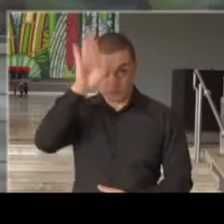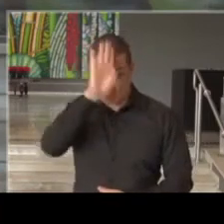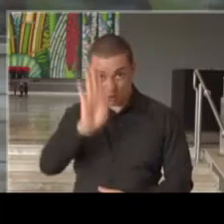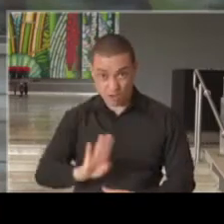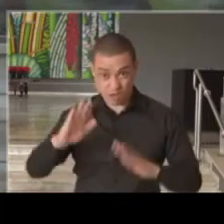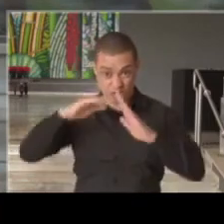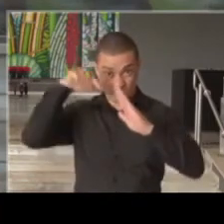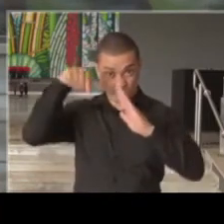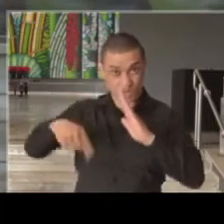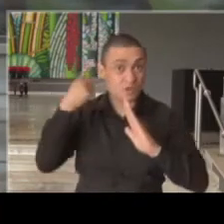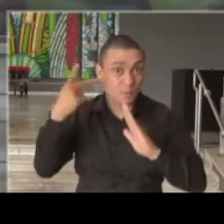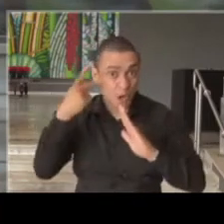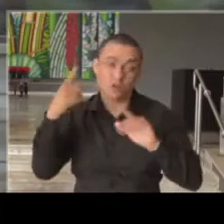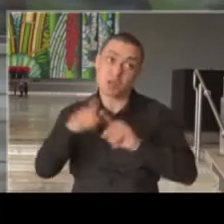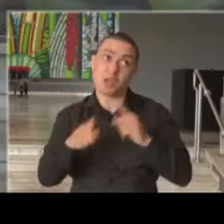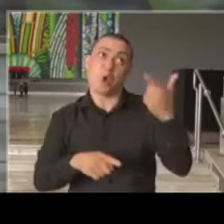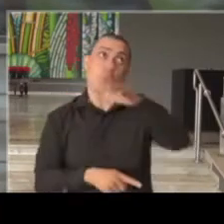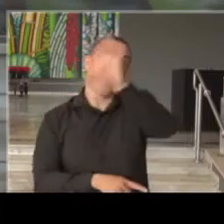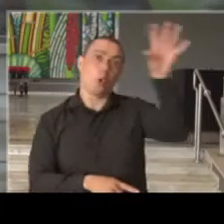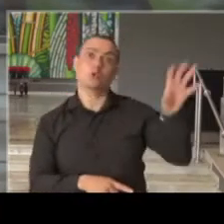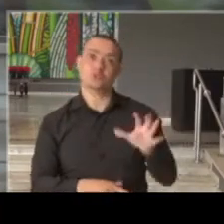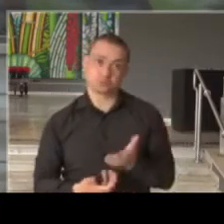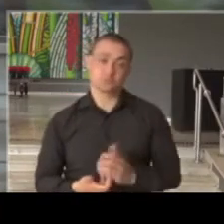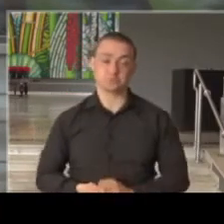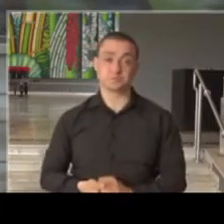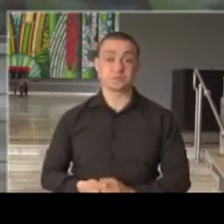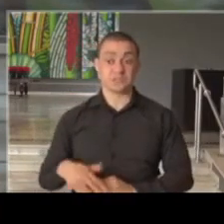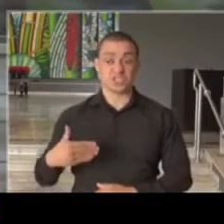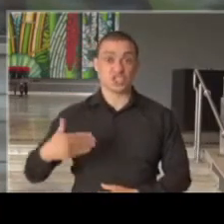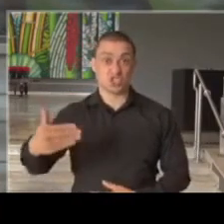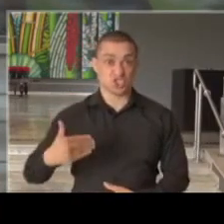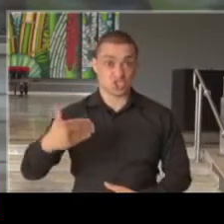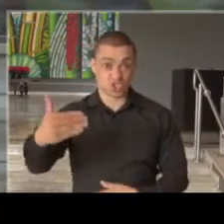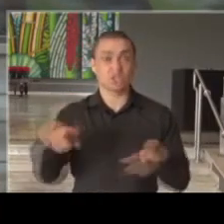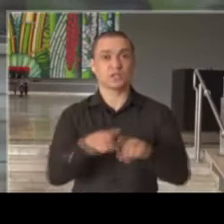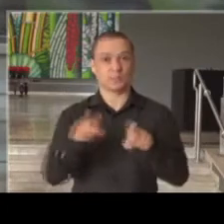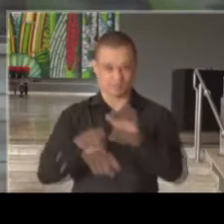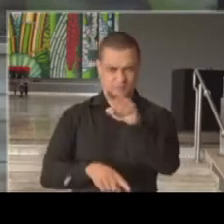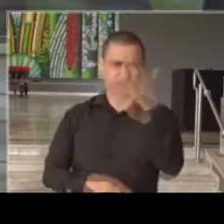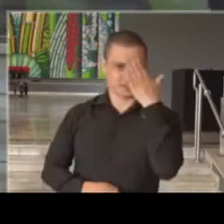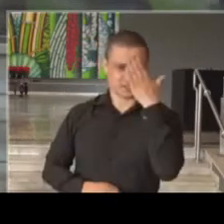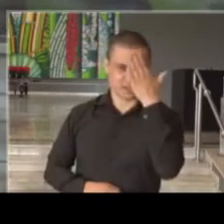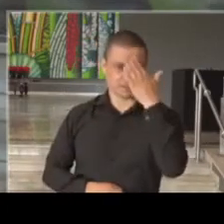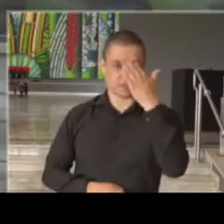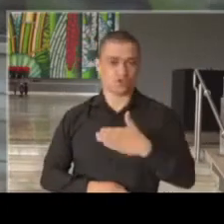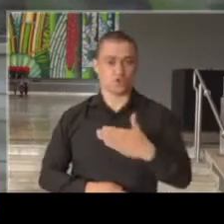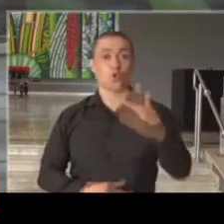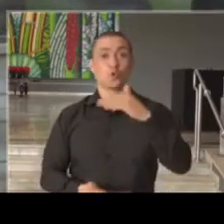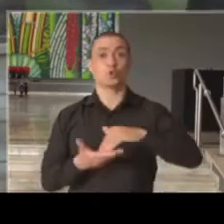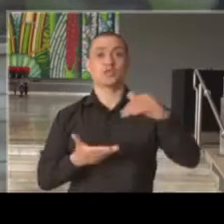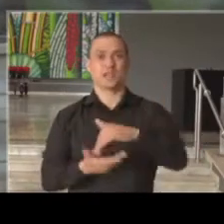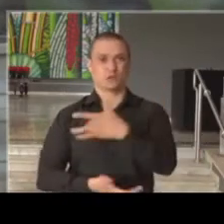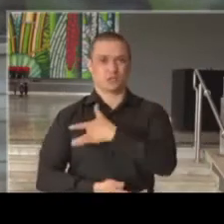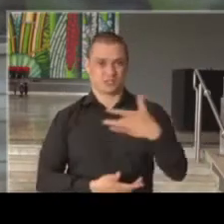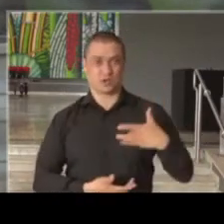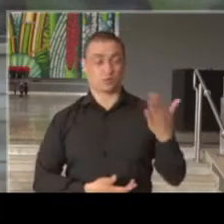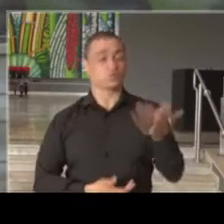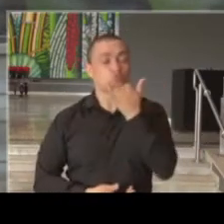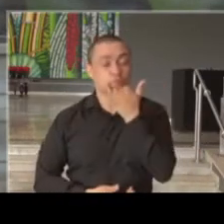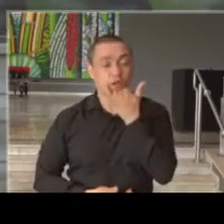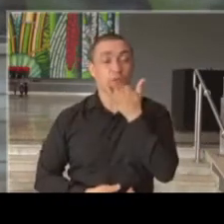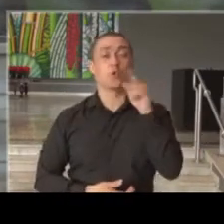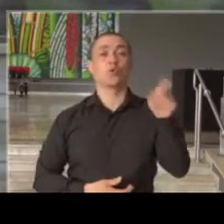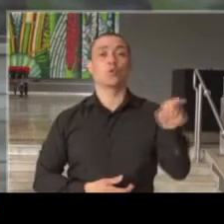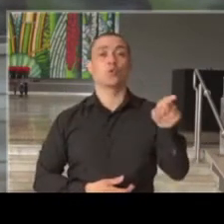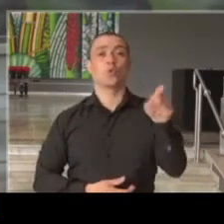Paulo e de outros brasileiros do país também. E em breve também a Argentina, como você sabe, o nosso secretário de saúde, perdão, o